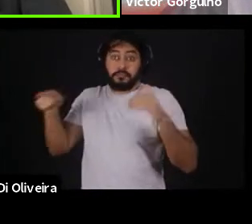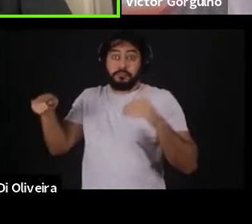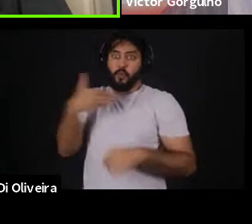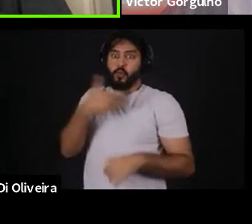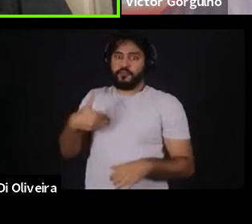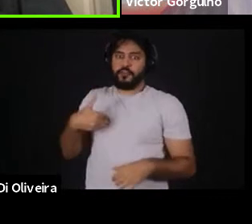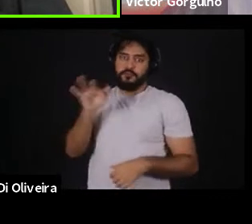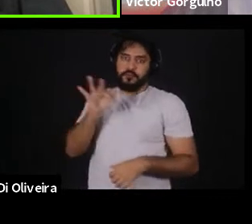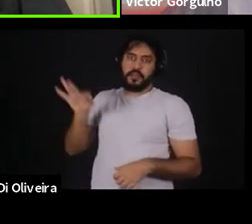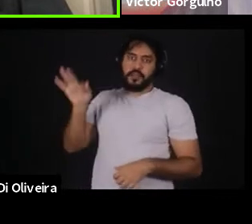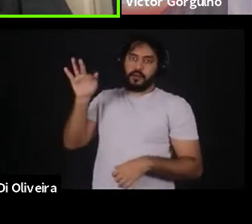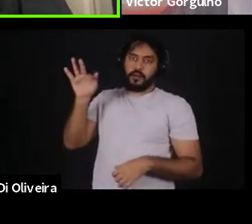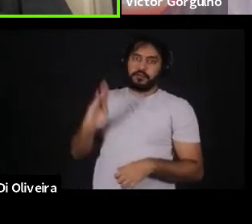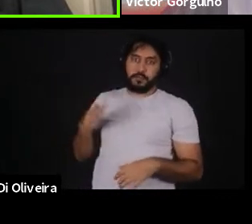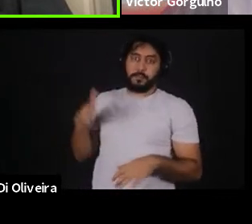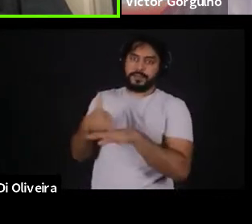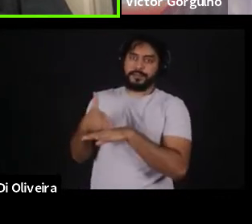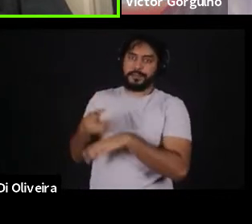nesse momento.